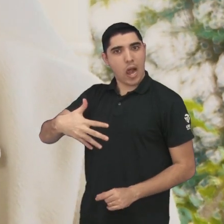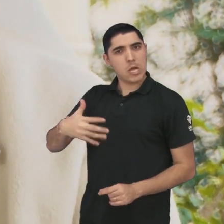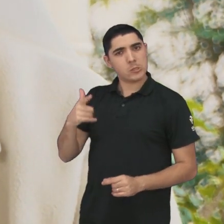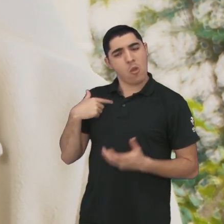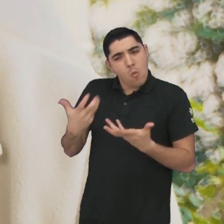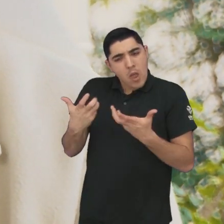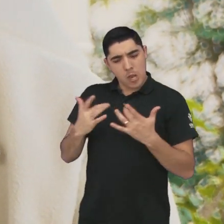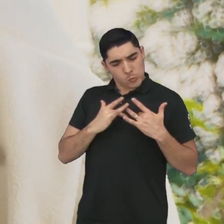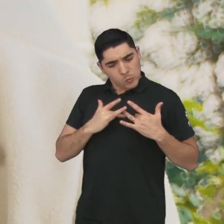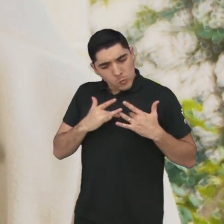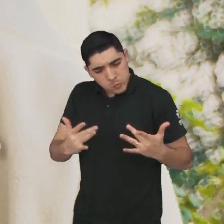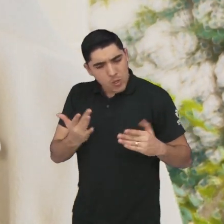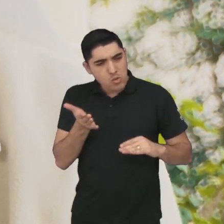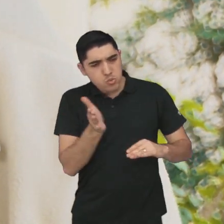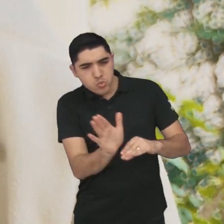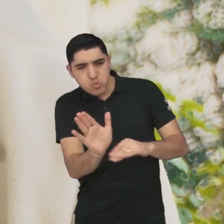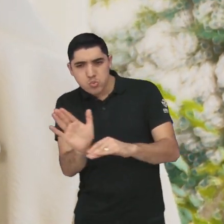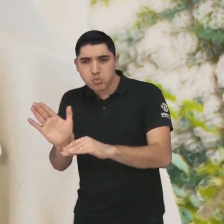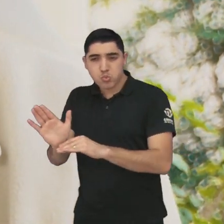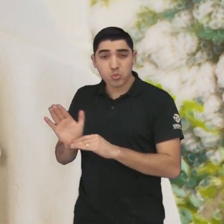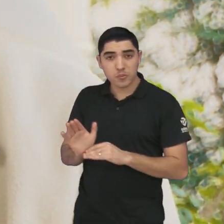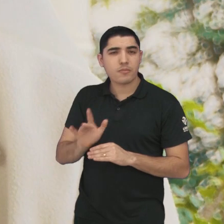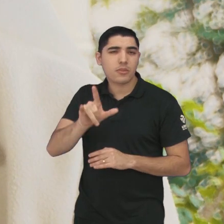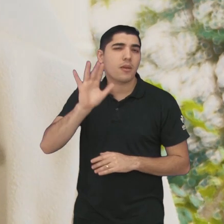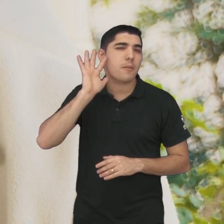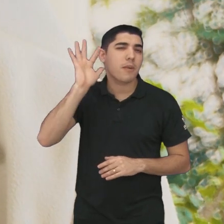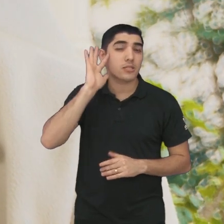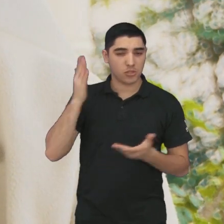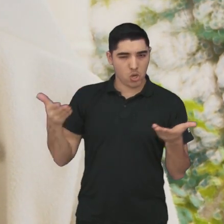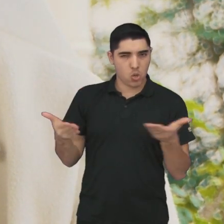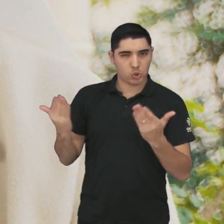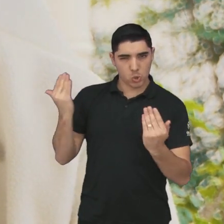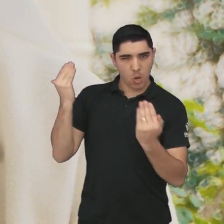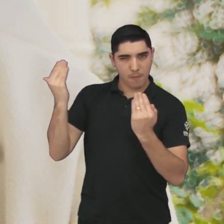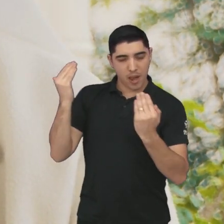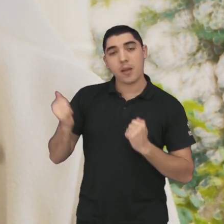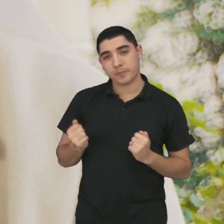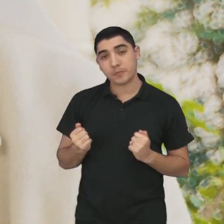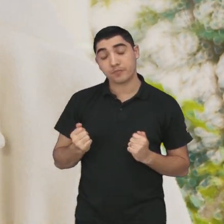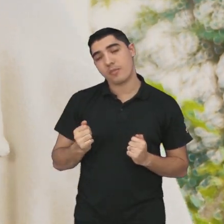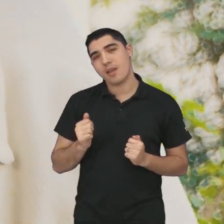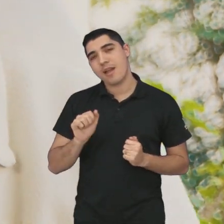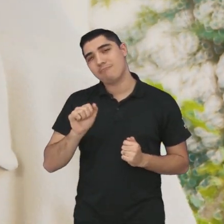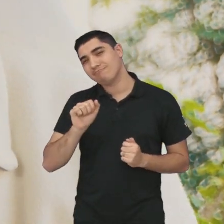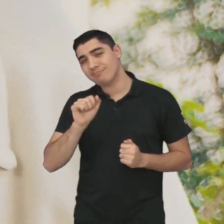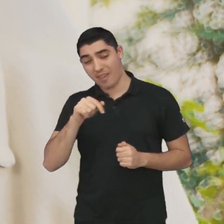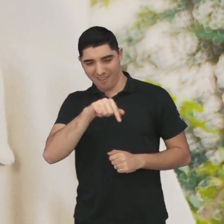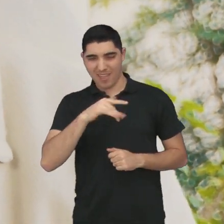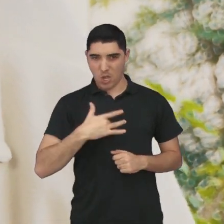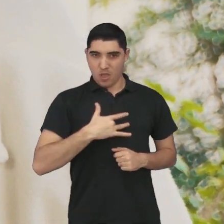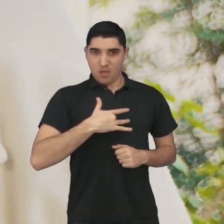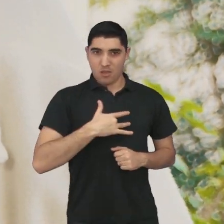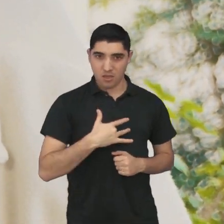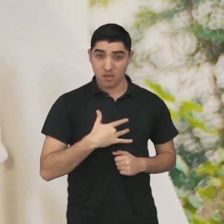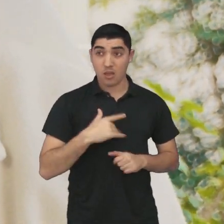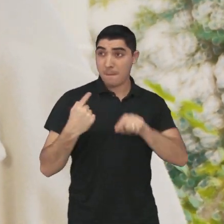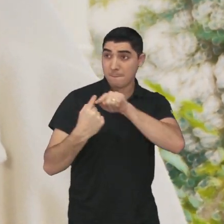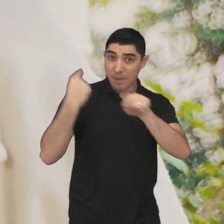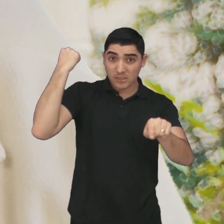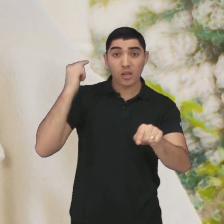remédio na farmácia e tratar em casa. Então a gente vê que a procura de tratamento em sanatórios, o isolamento social começa a entrar em